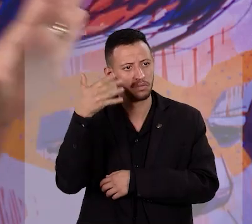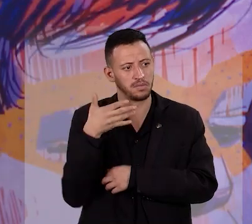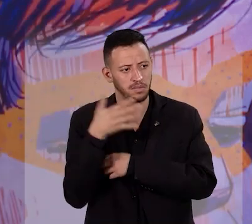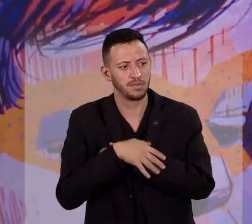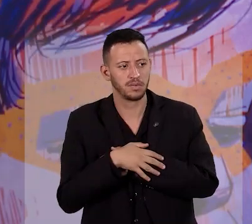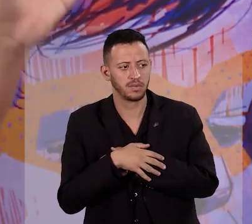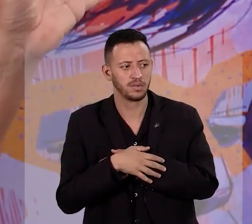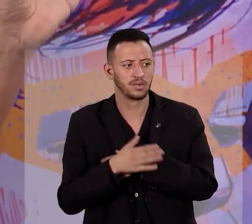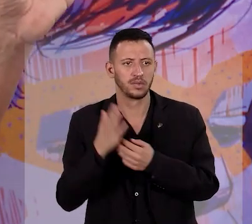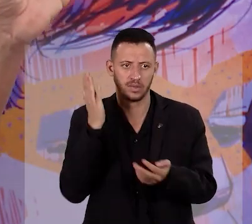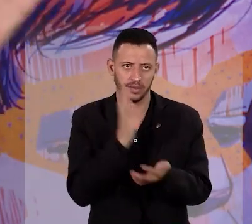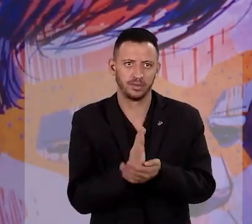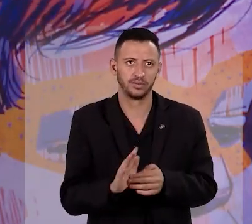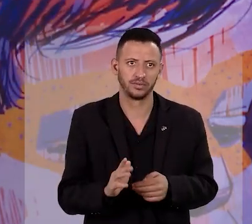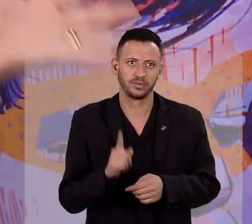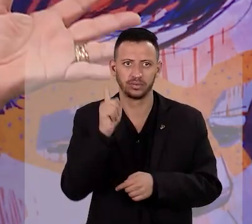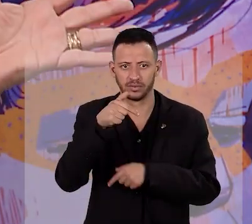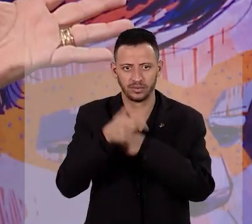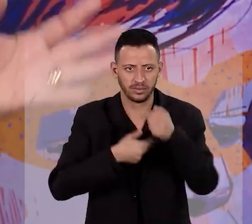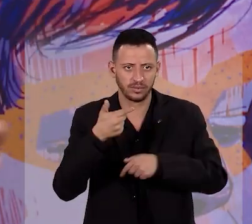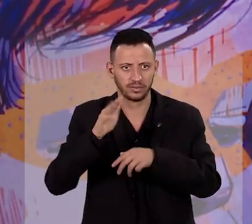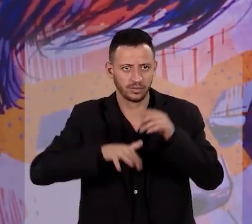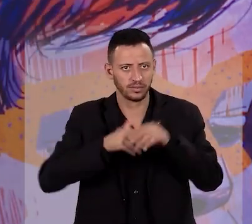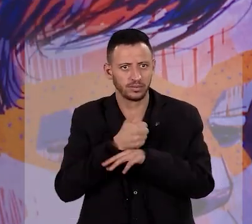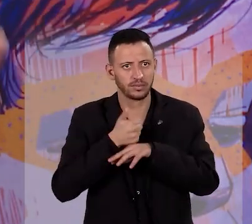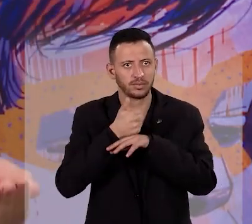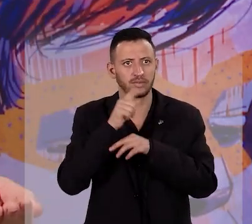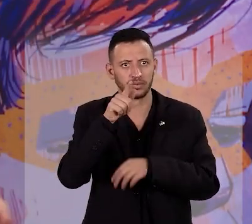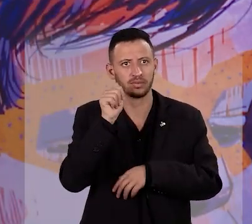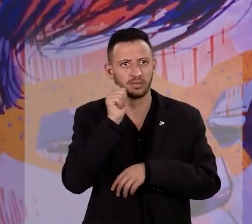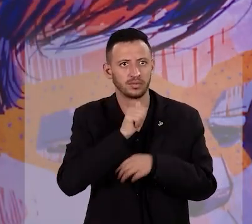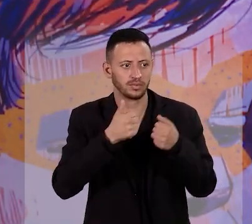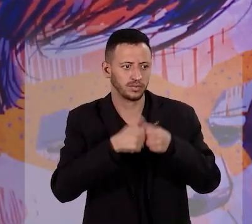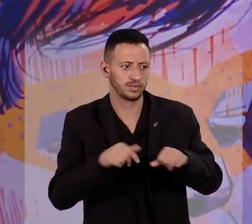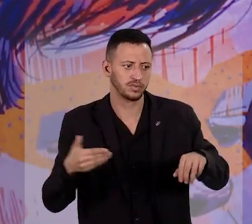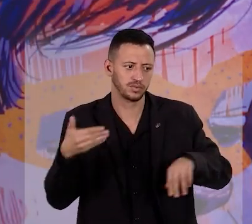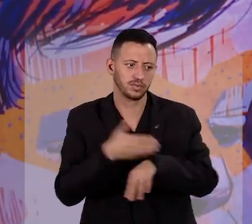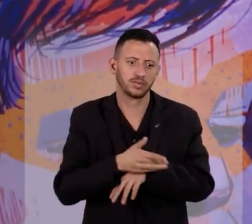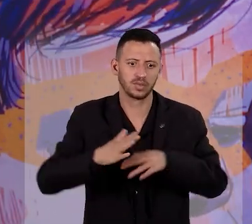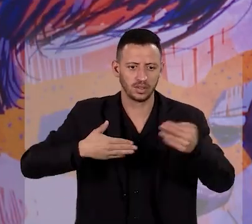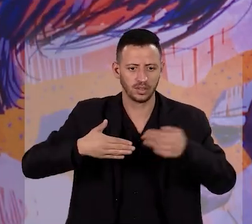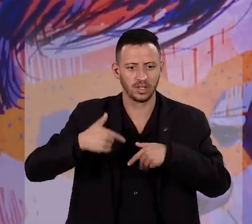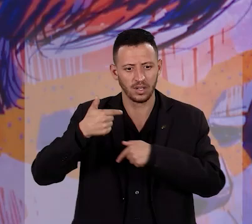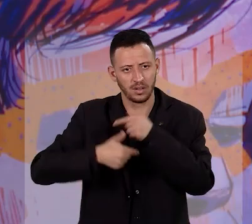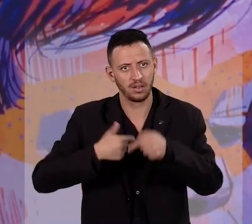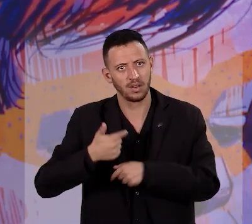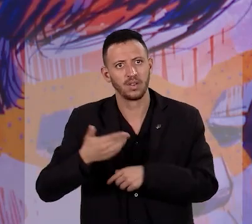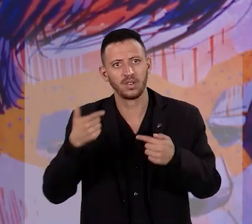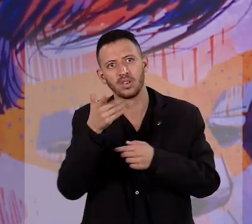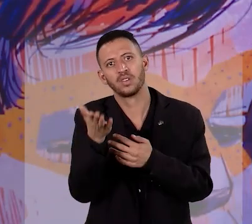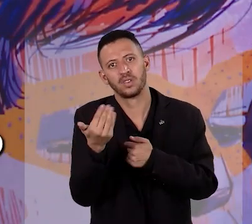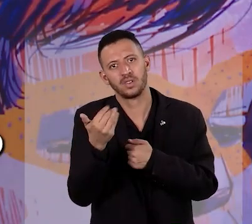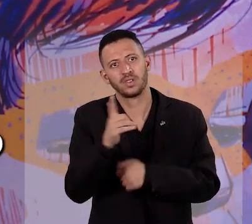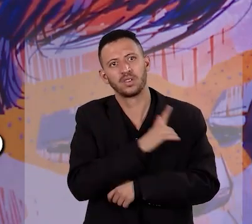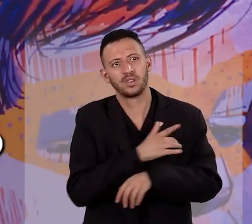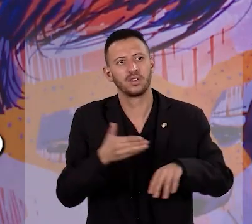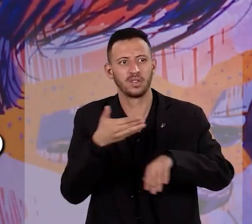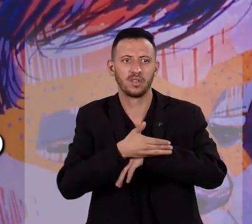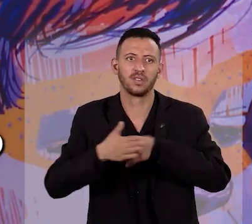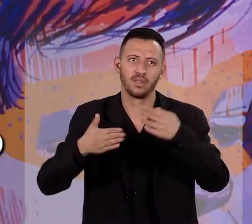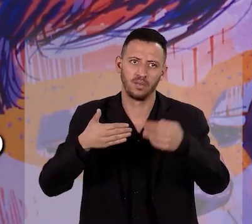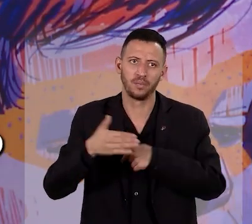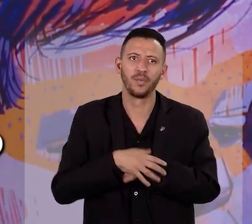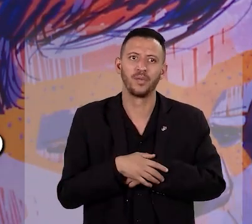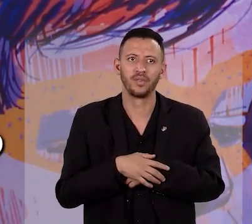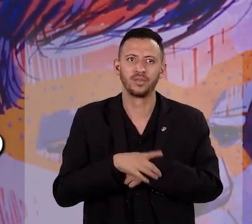para essa falácia acabar, para esse trabalhador, inclusive o trabalhador que está entrando no mercado de trabalho, esse jovem